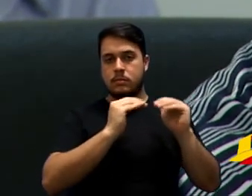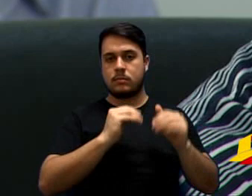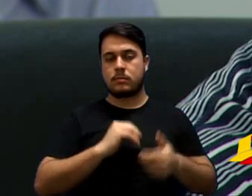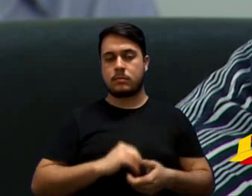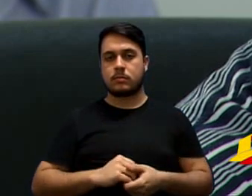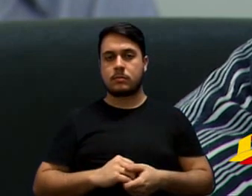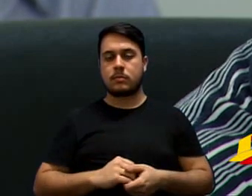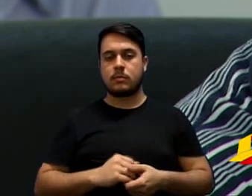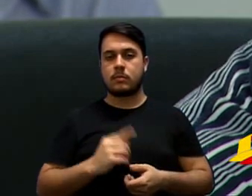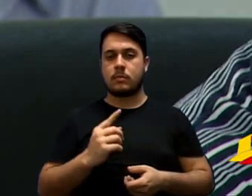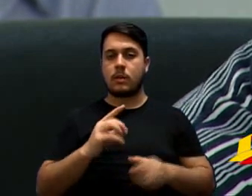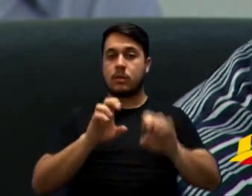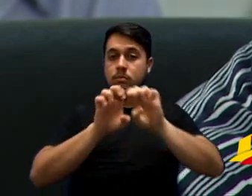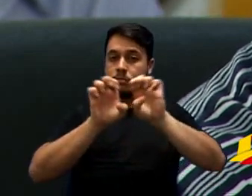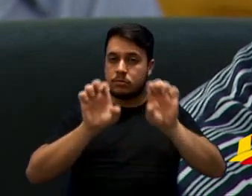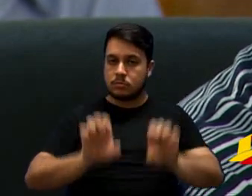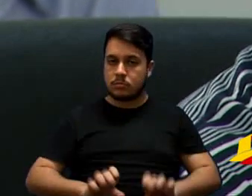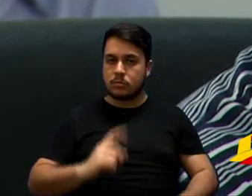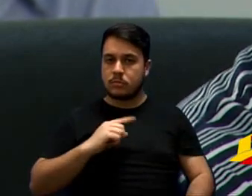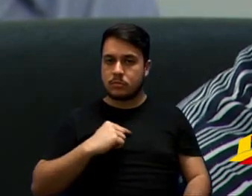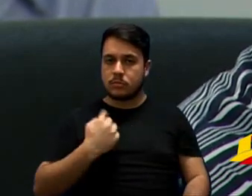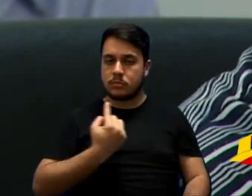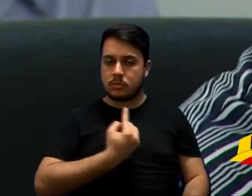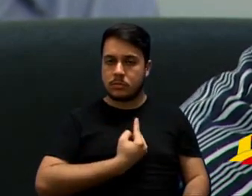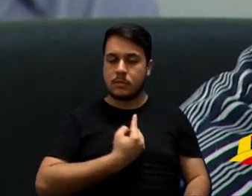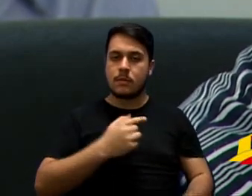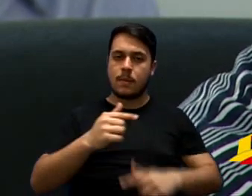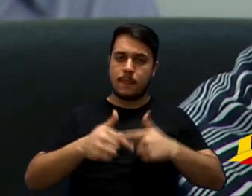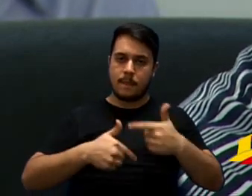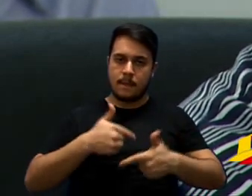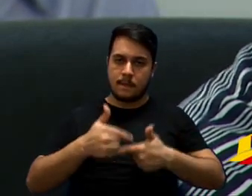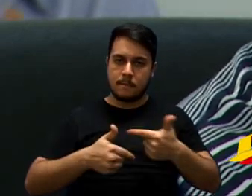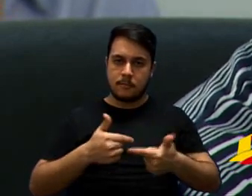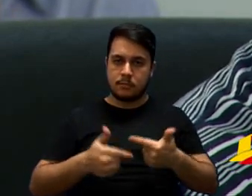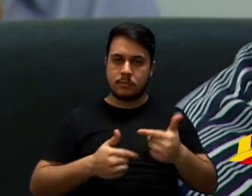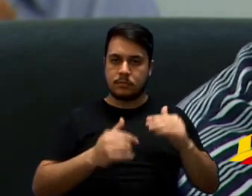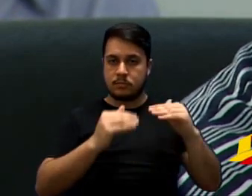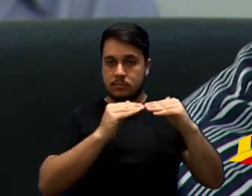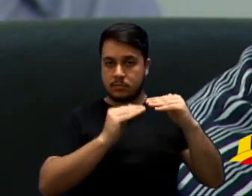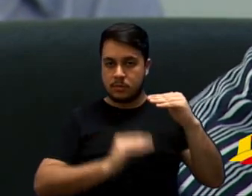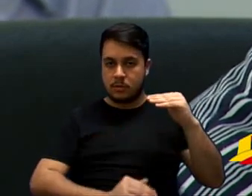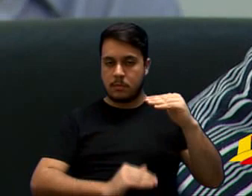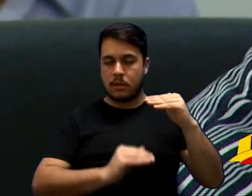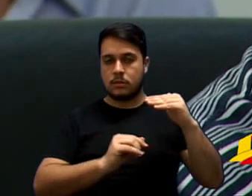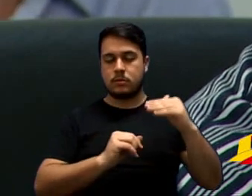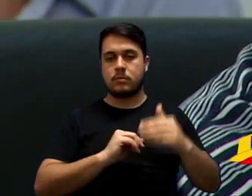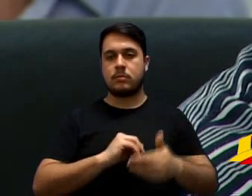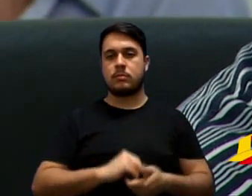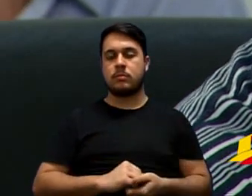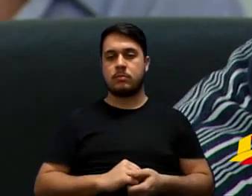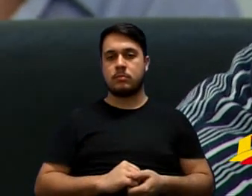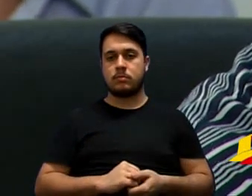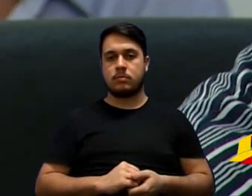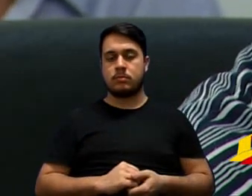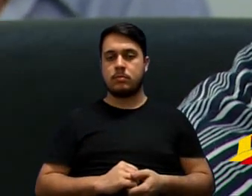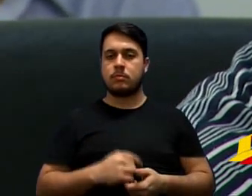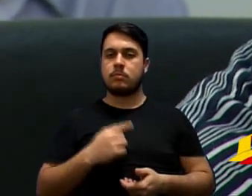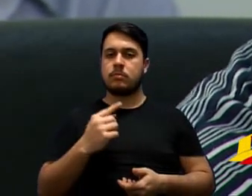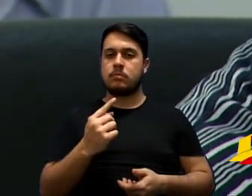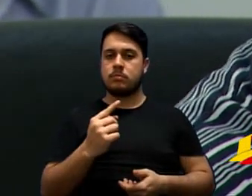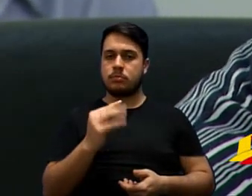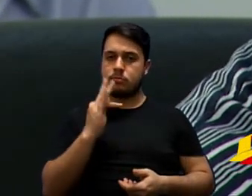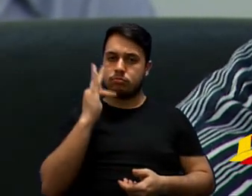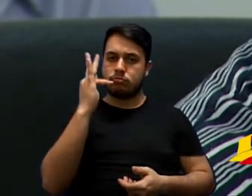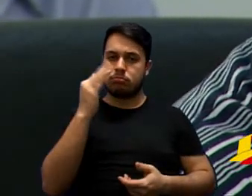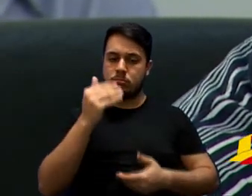a gente tem condições de trabalhar no baixo impacto à medida que for crescendo dando mais estrutura para cima